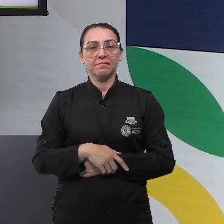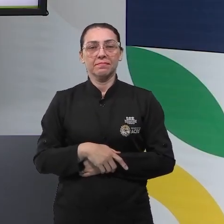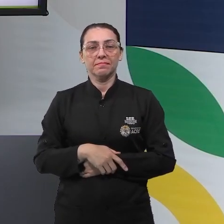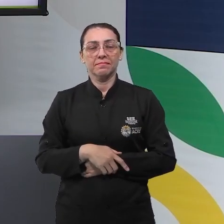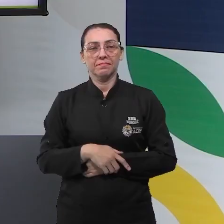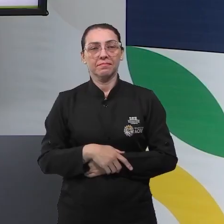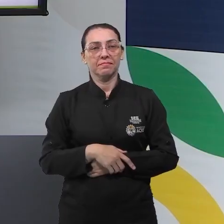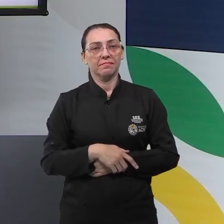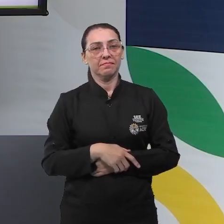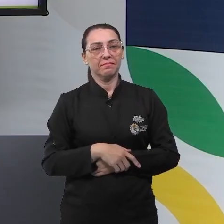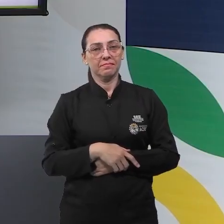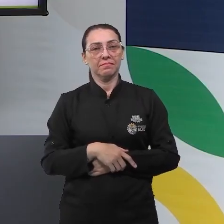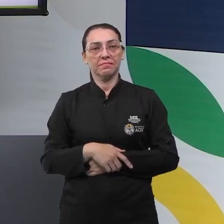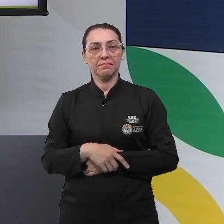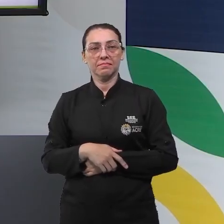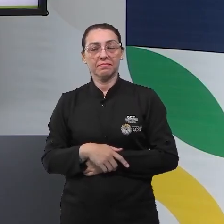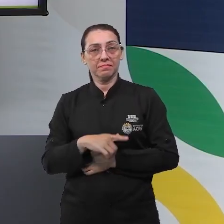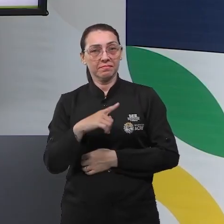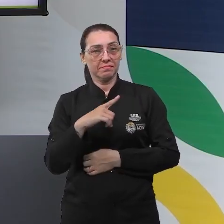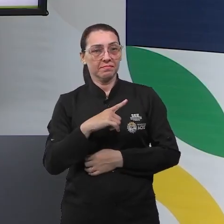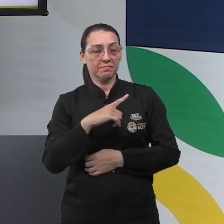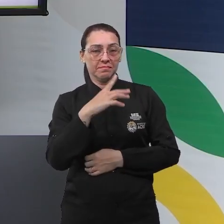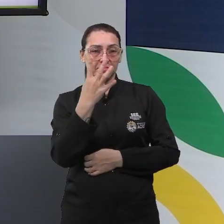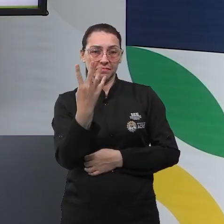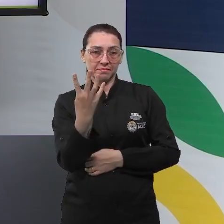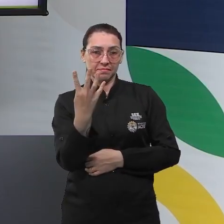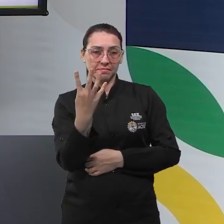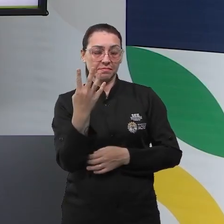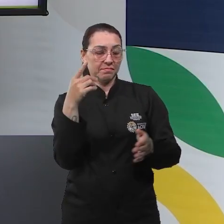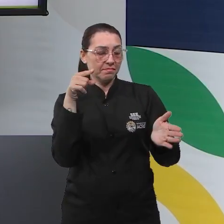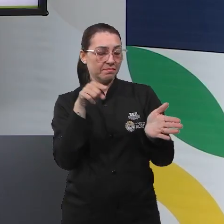nessa casa aqui, quando temos 4